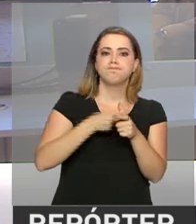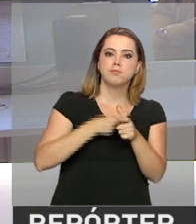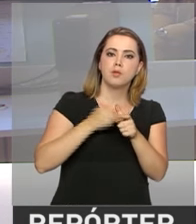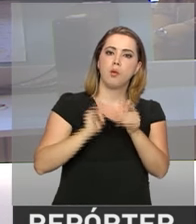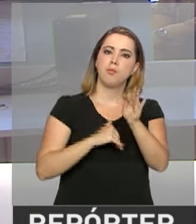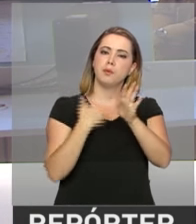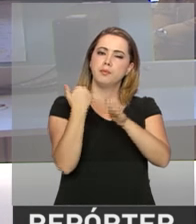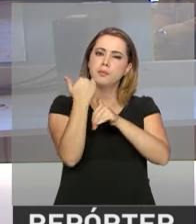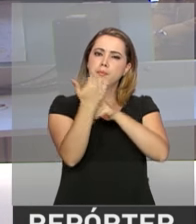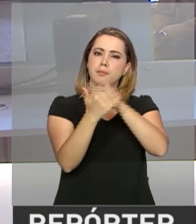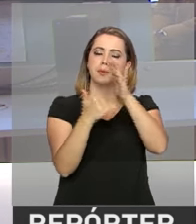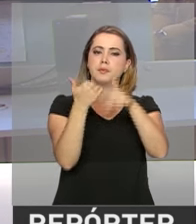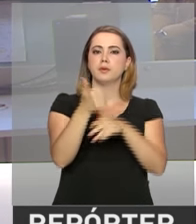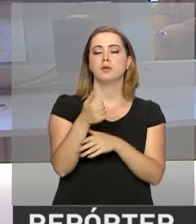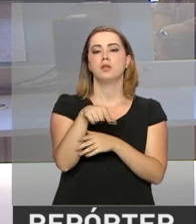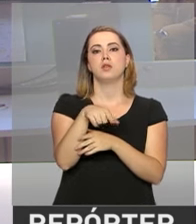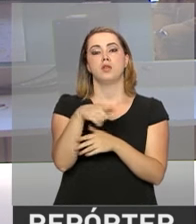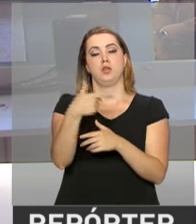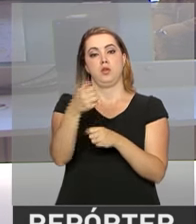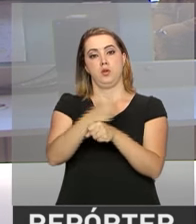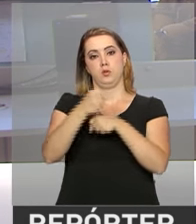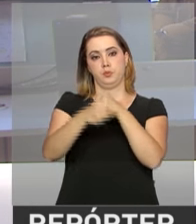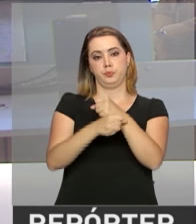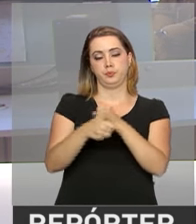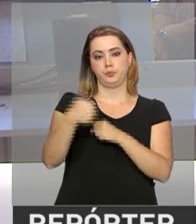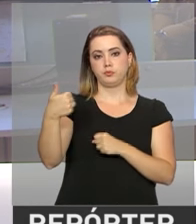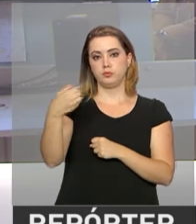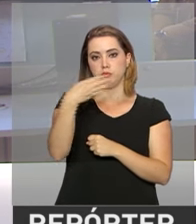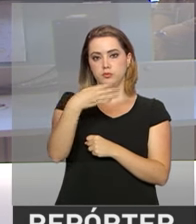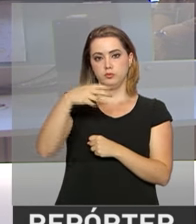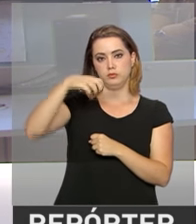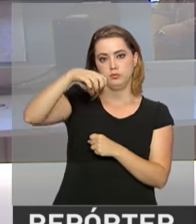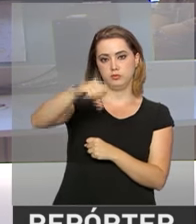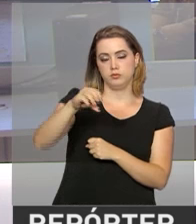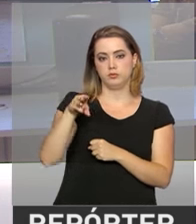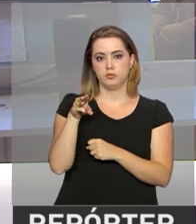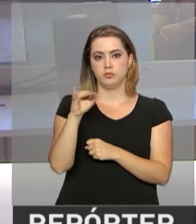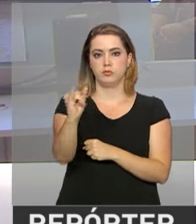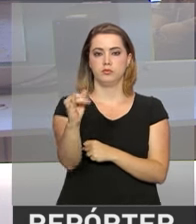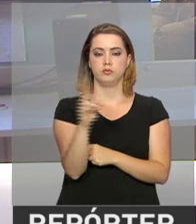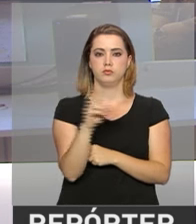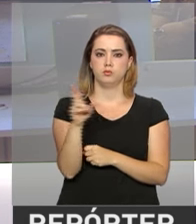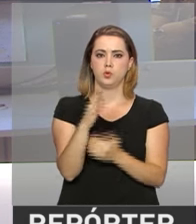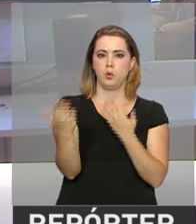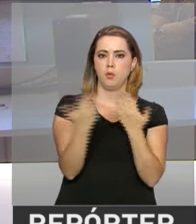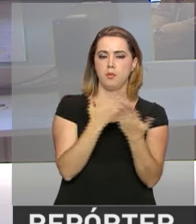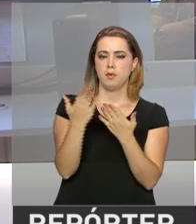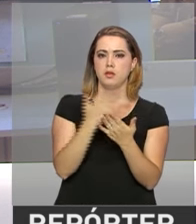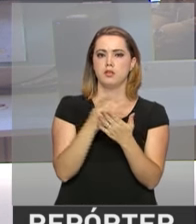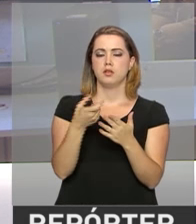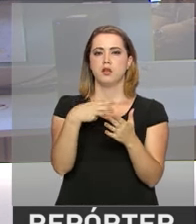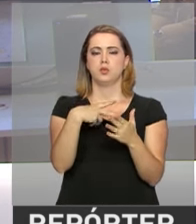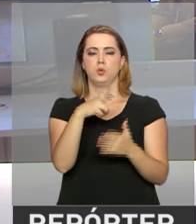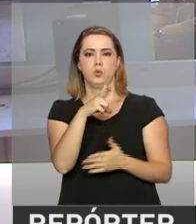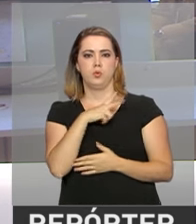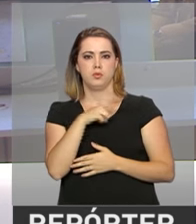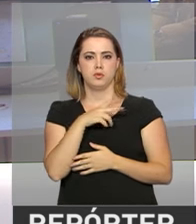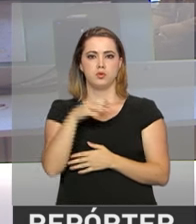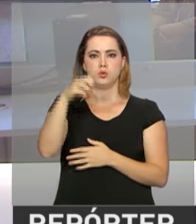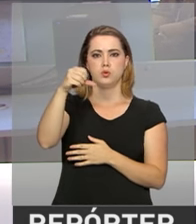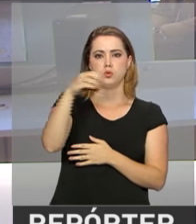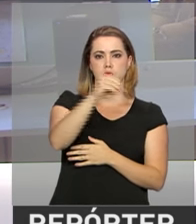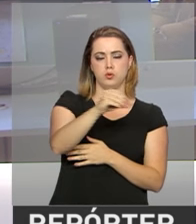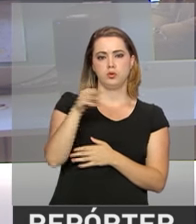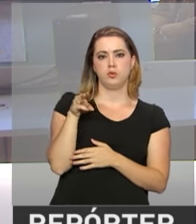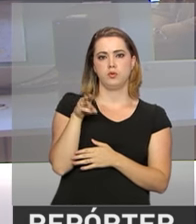2016 O Romo previsto é de 14 149 bilhões de reais com o setor privado e de 90 bilhões com o regime dos